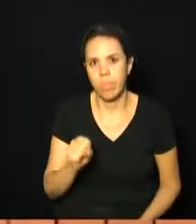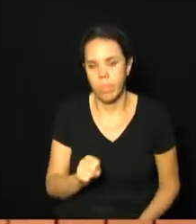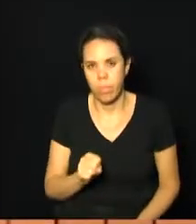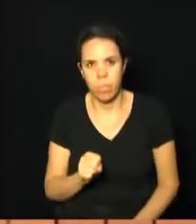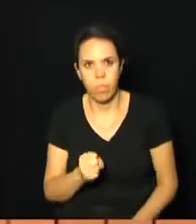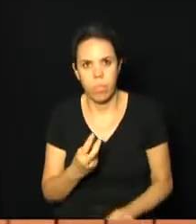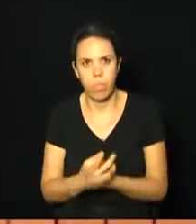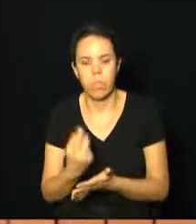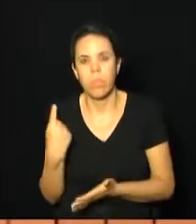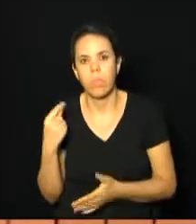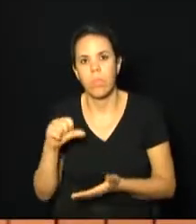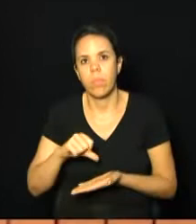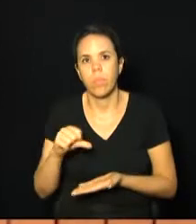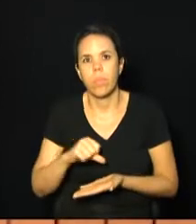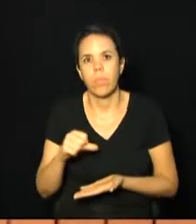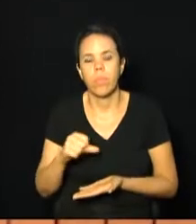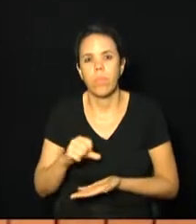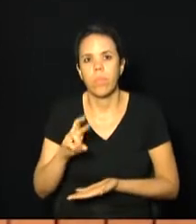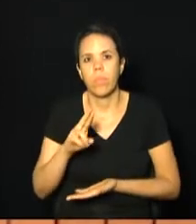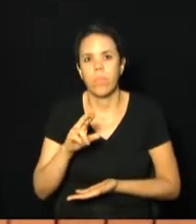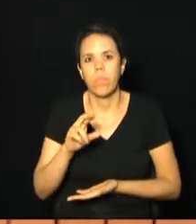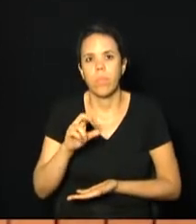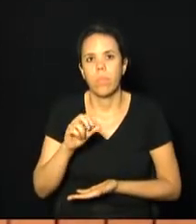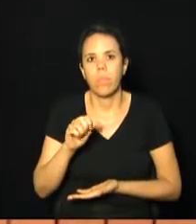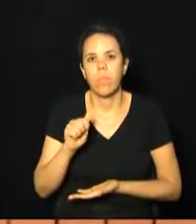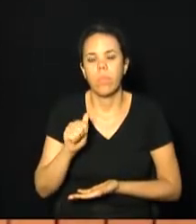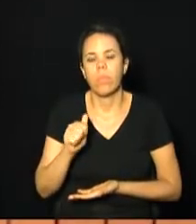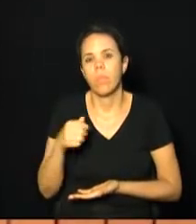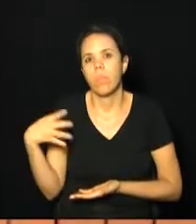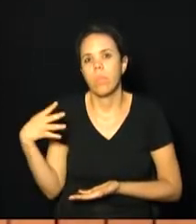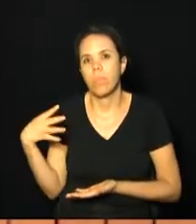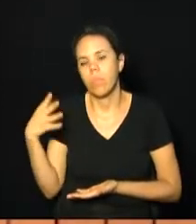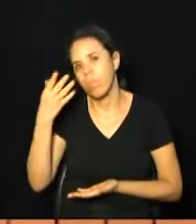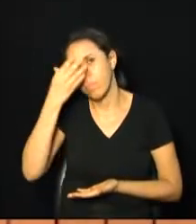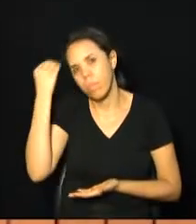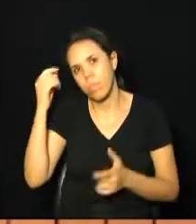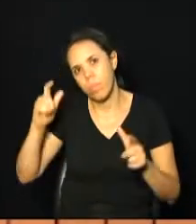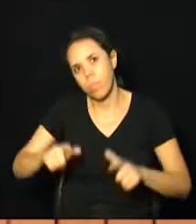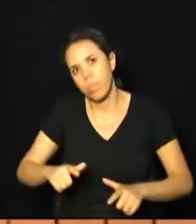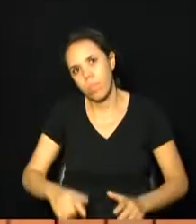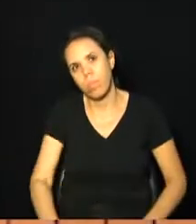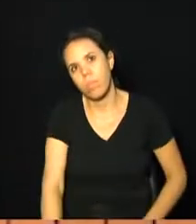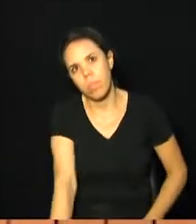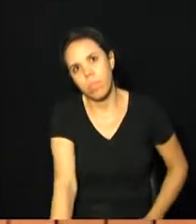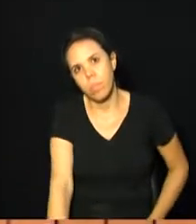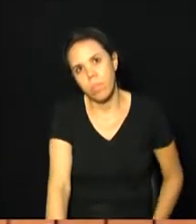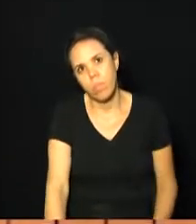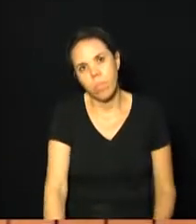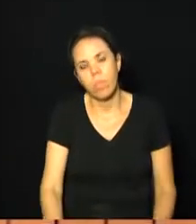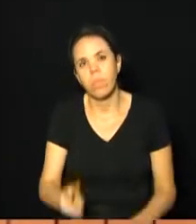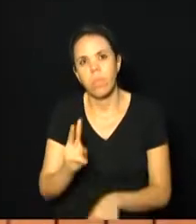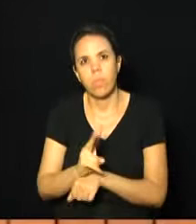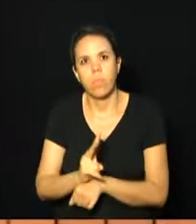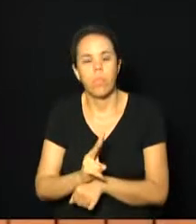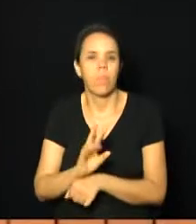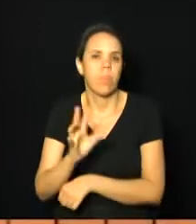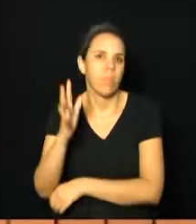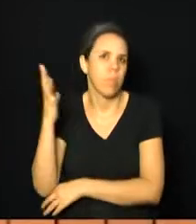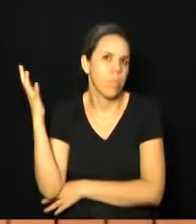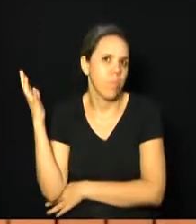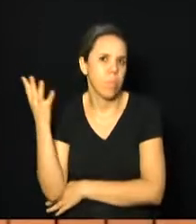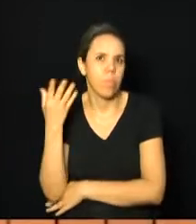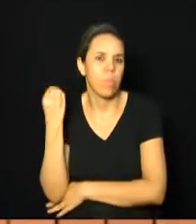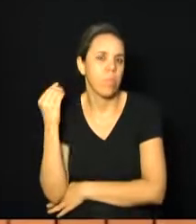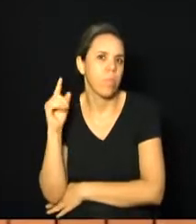Egídio, mesmo lá, né, na região da R14, se esquecem que é uma região de área de proteção ambiental.